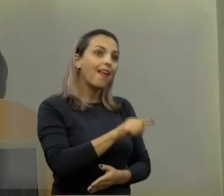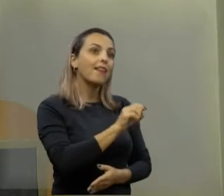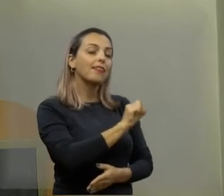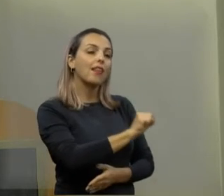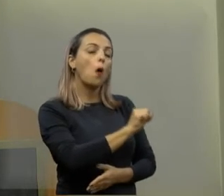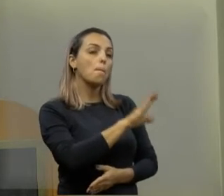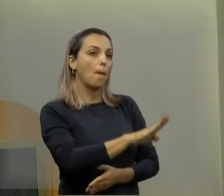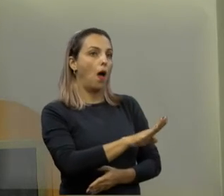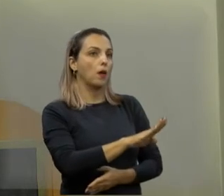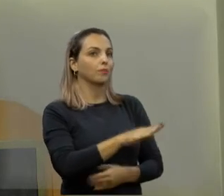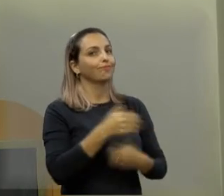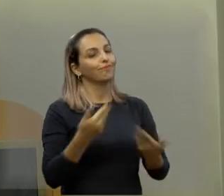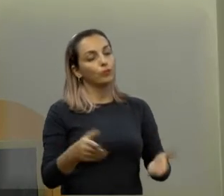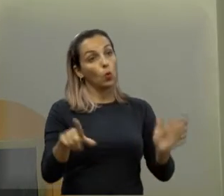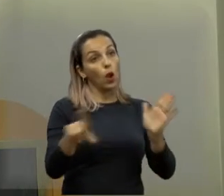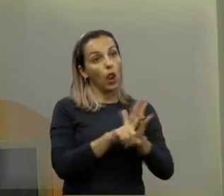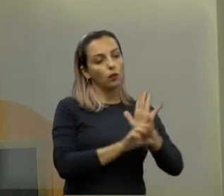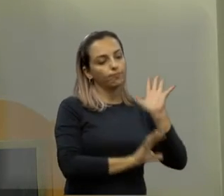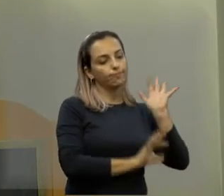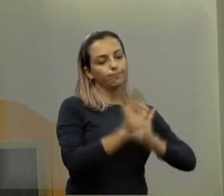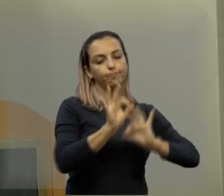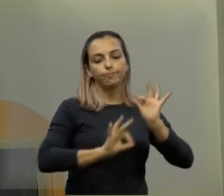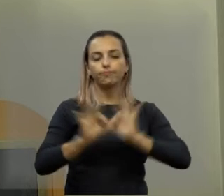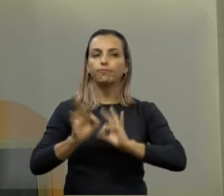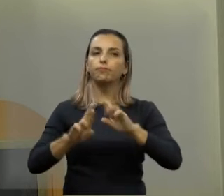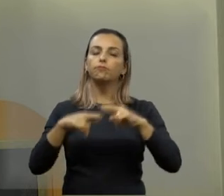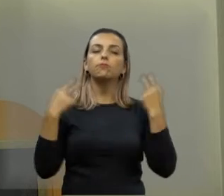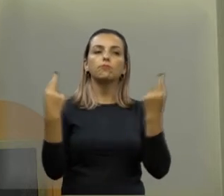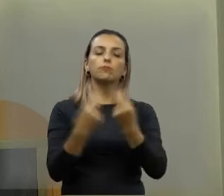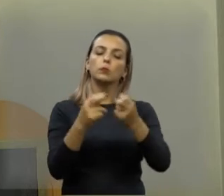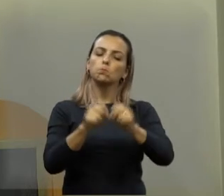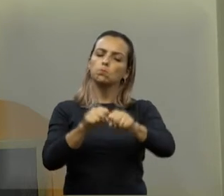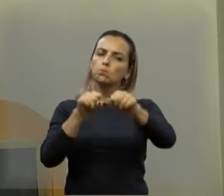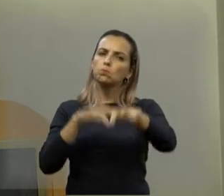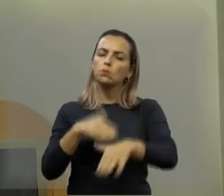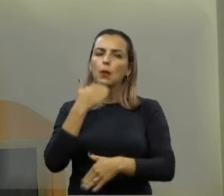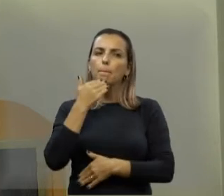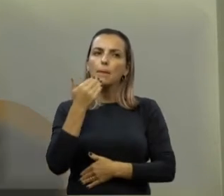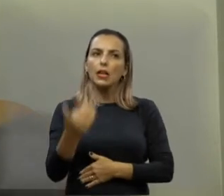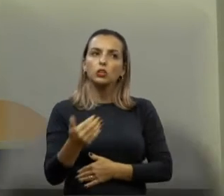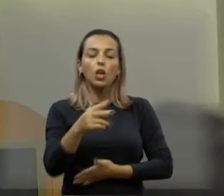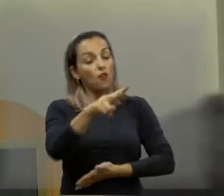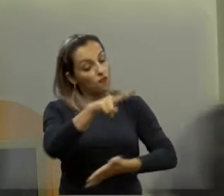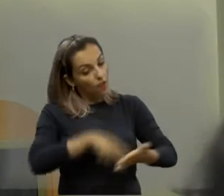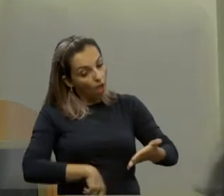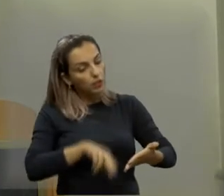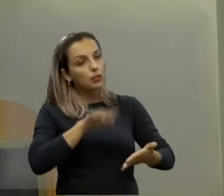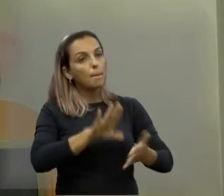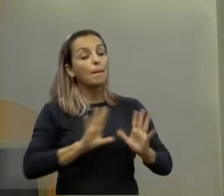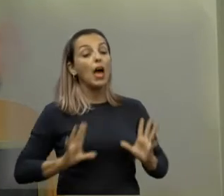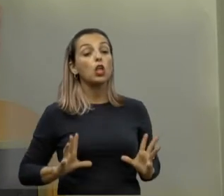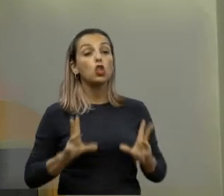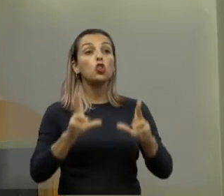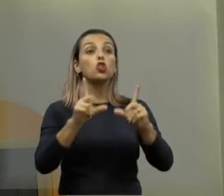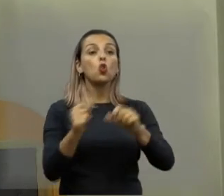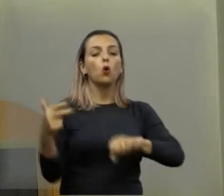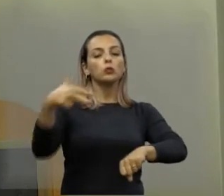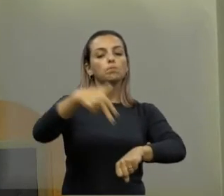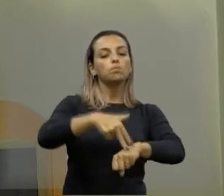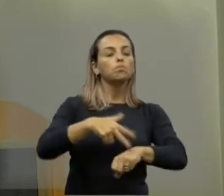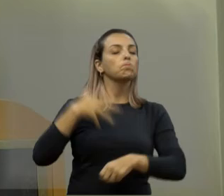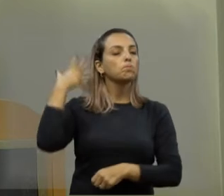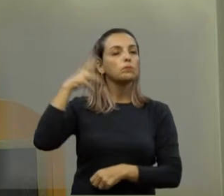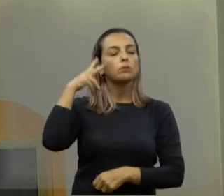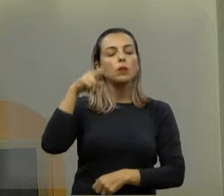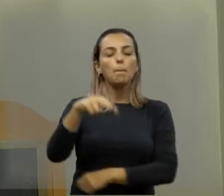se vamos construir uma lei melhor vamos fazer audiência pública vereador Paulo onde vamos pedir vista mas eu quero ver toda a dor que subir aqui